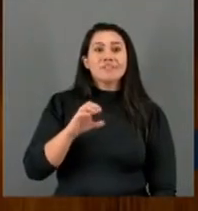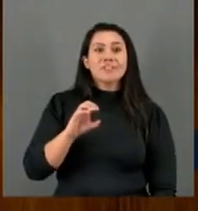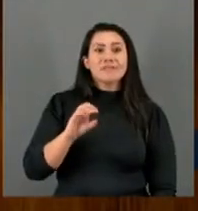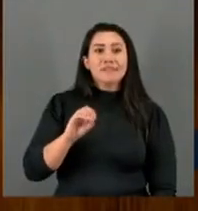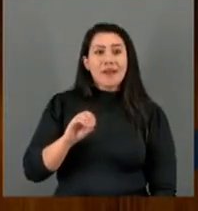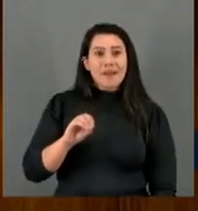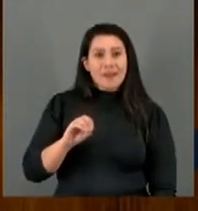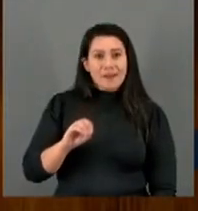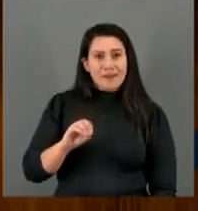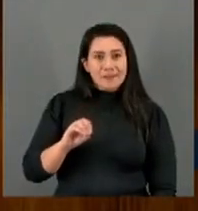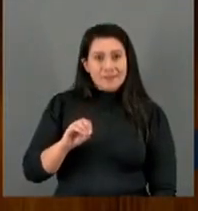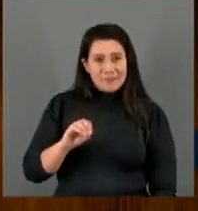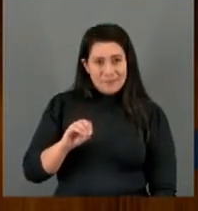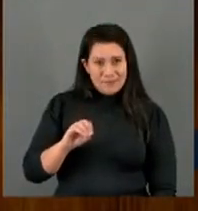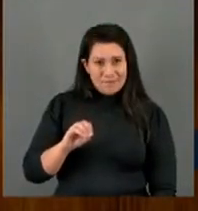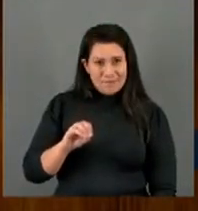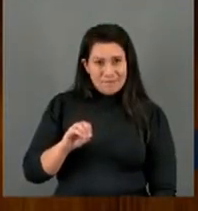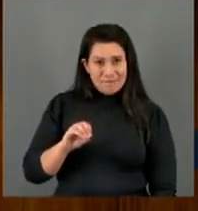mil